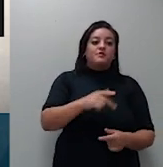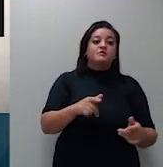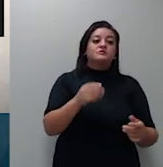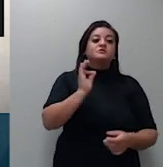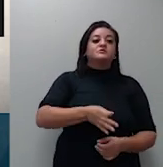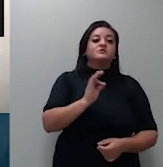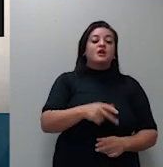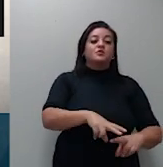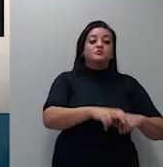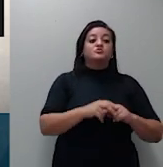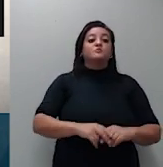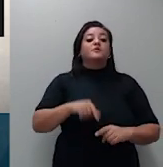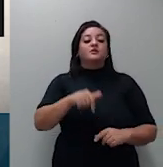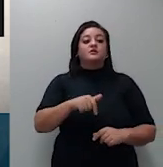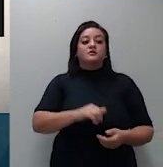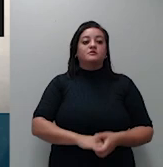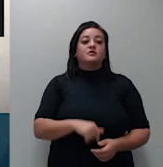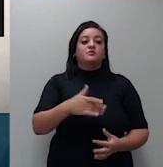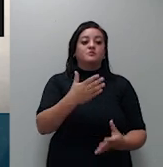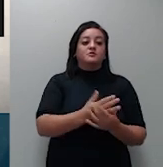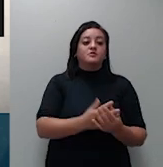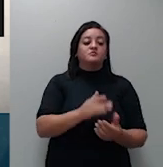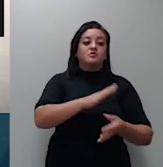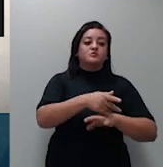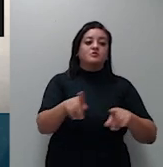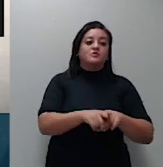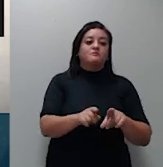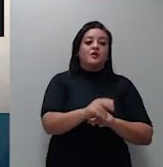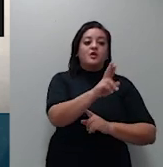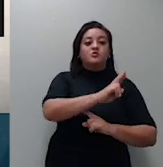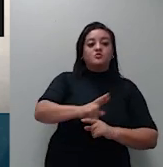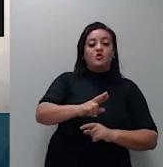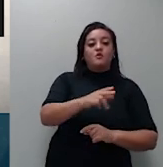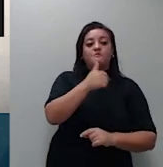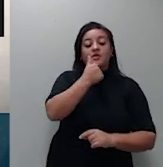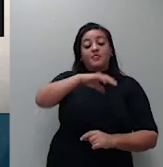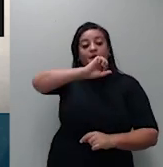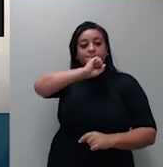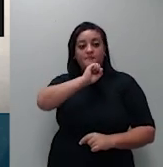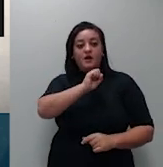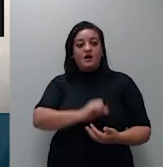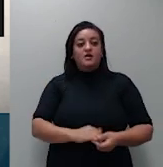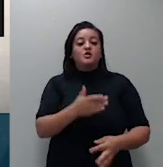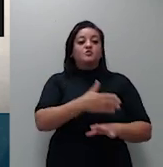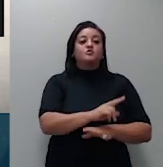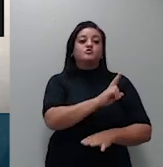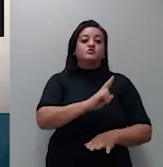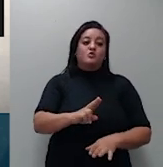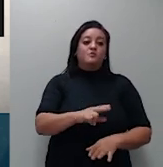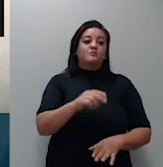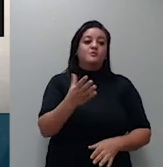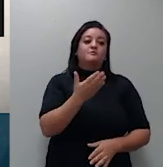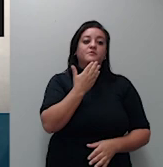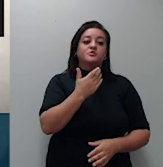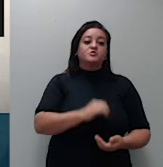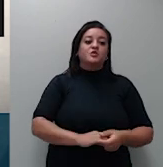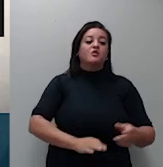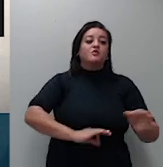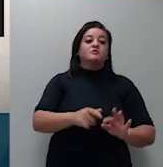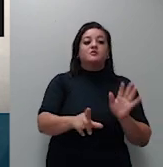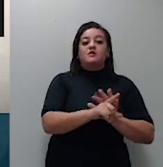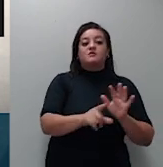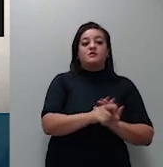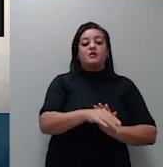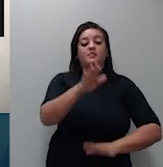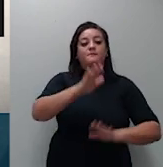tanto e no caso a inclusão do sobrenome materno o nome da apelante a figura se legítima na medida em que